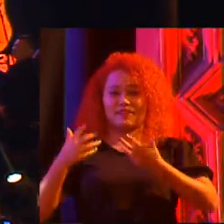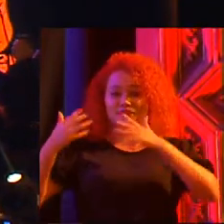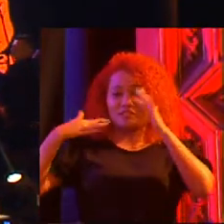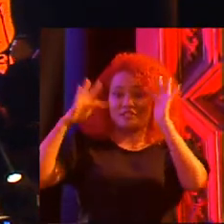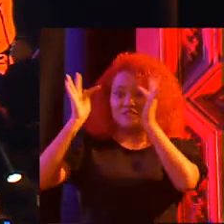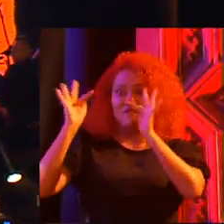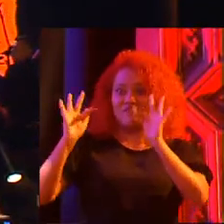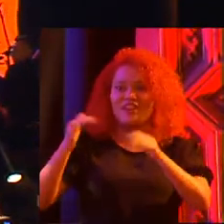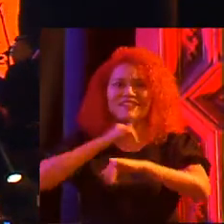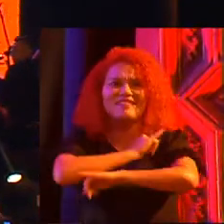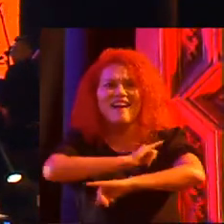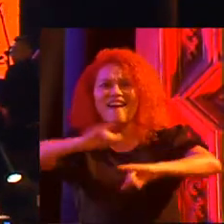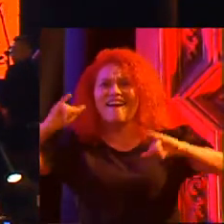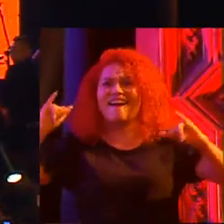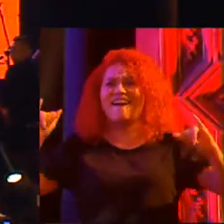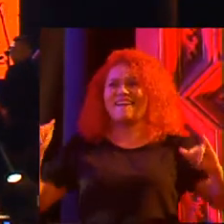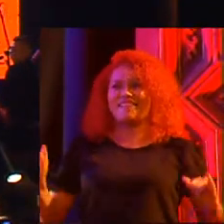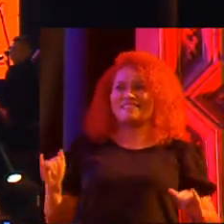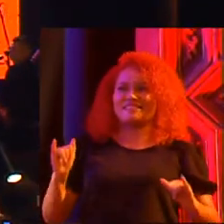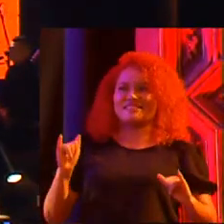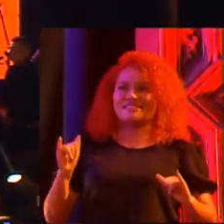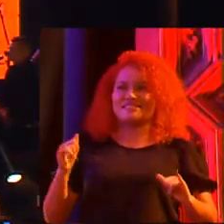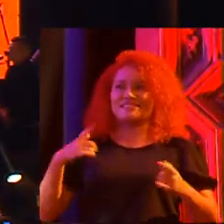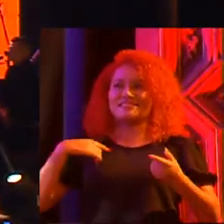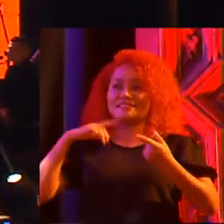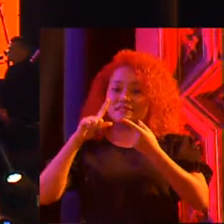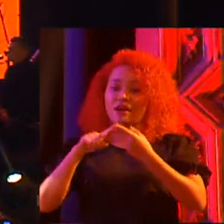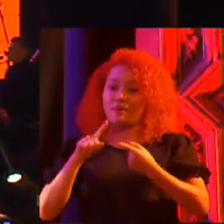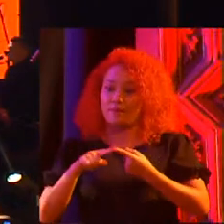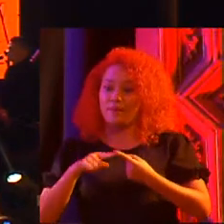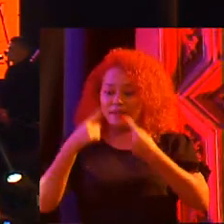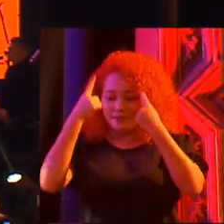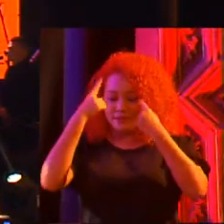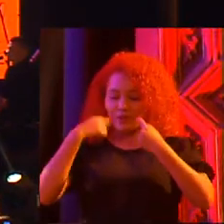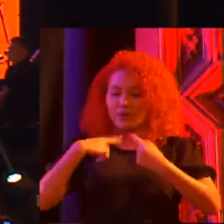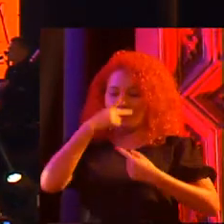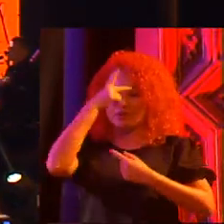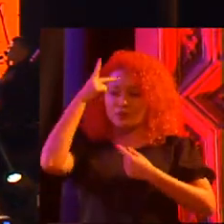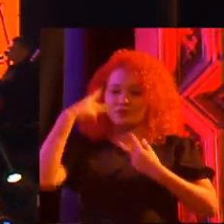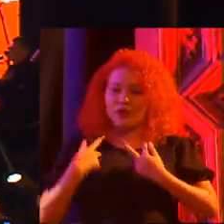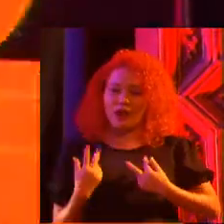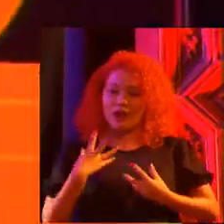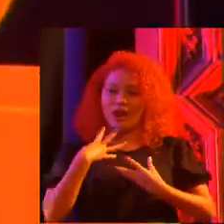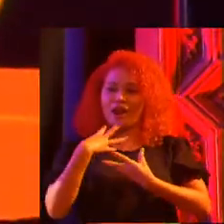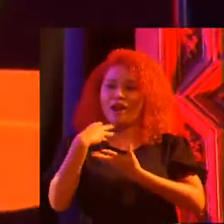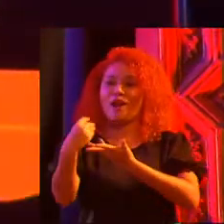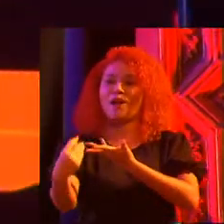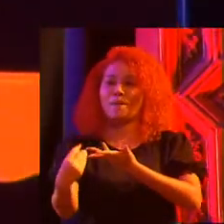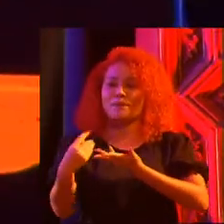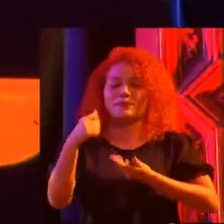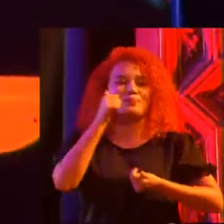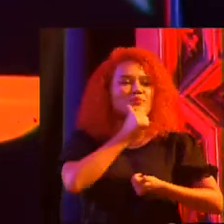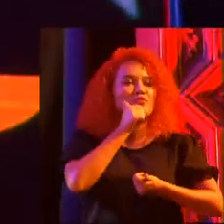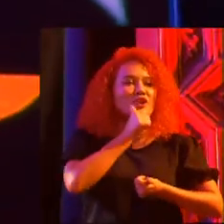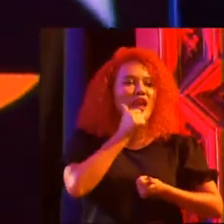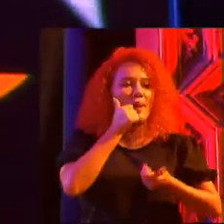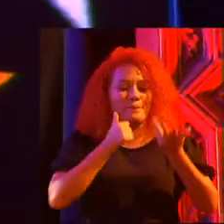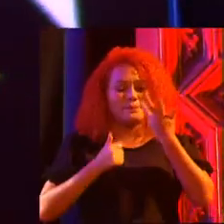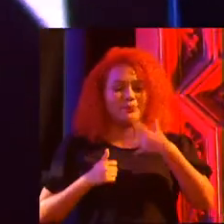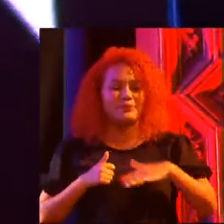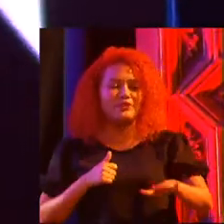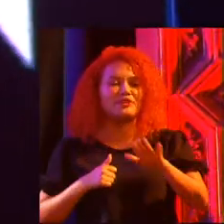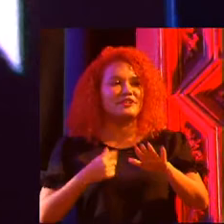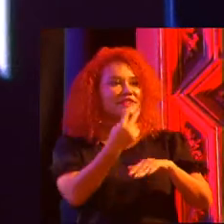e quero também ser inspiração para outras mulheres, para as meninas que estão aí me